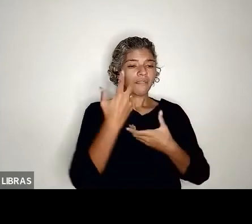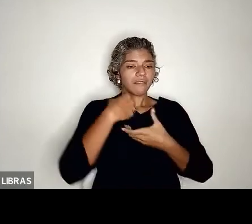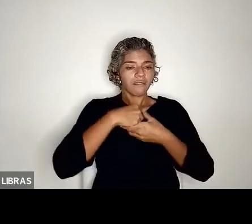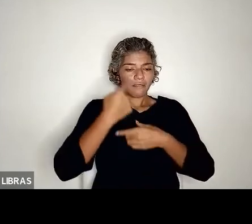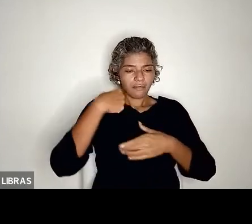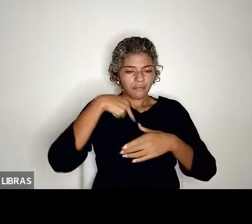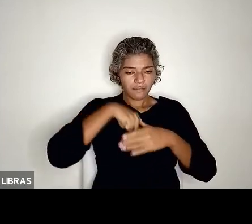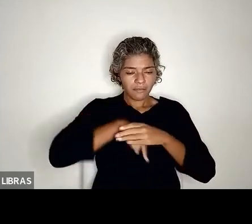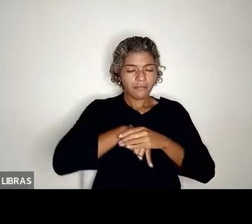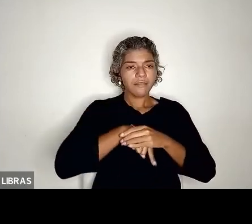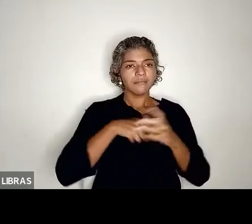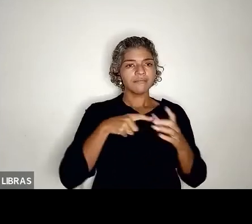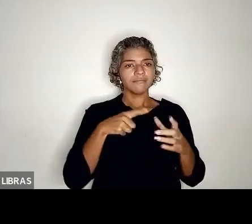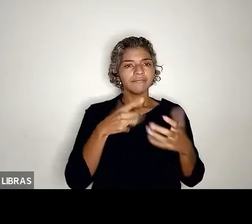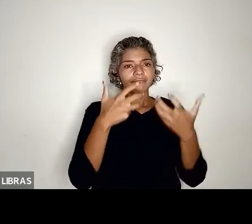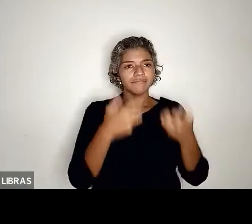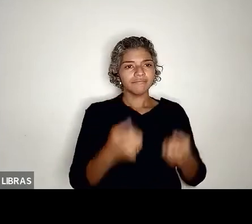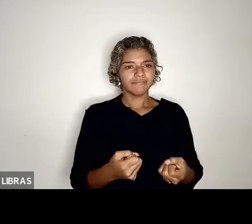necessitam caminhar